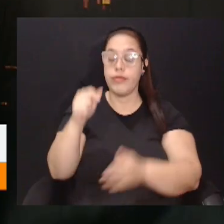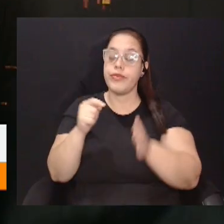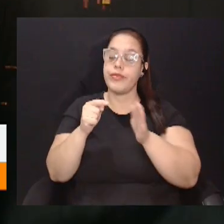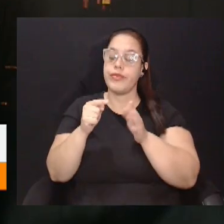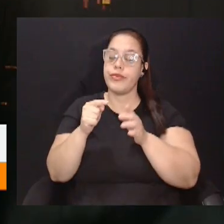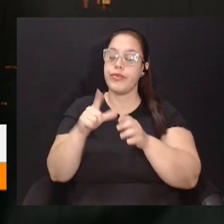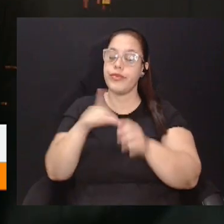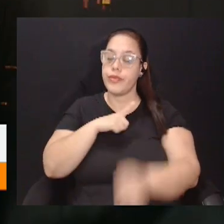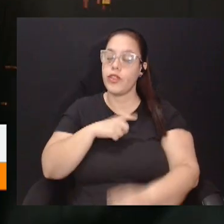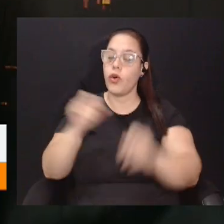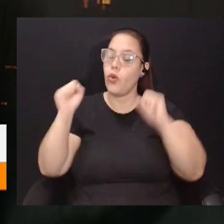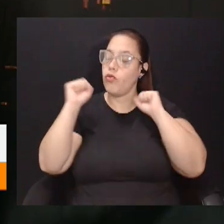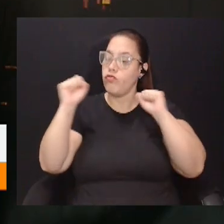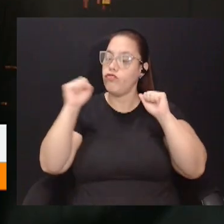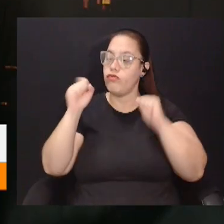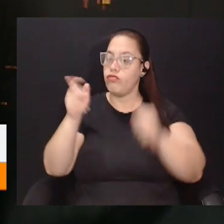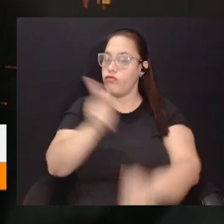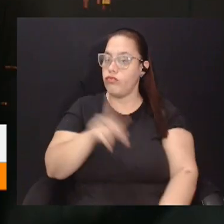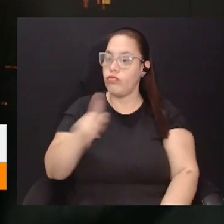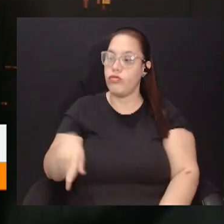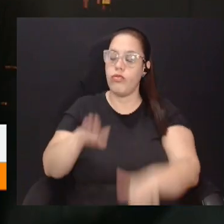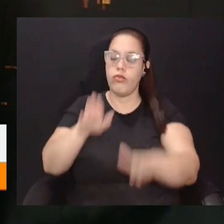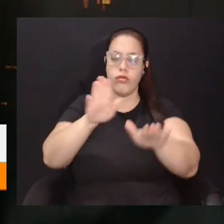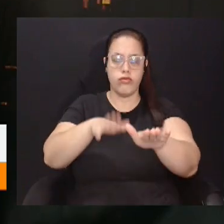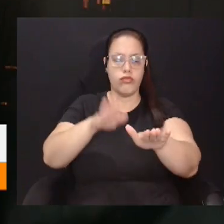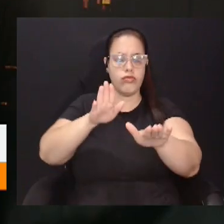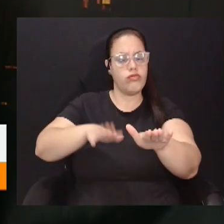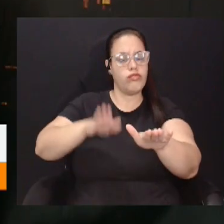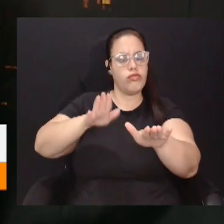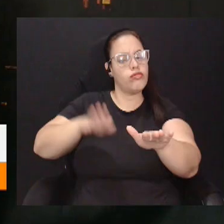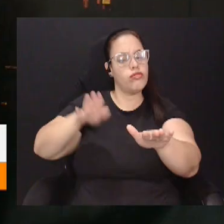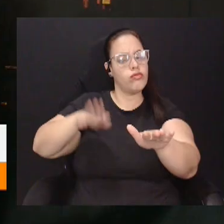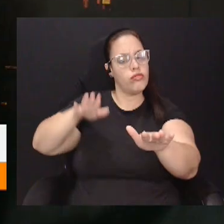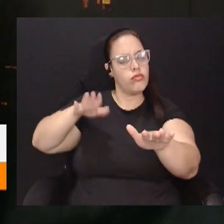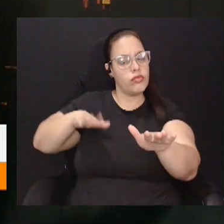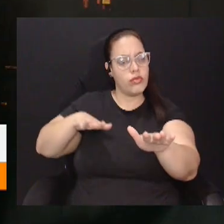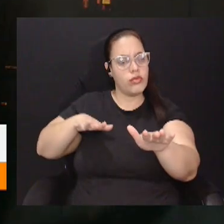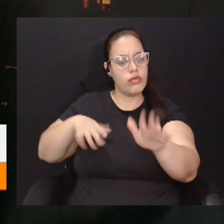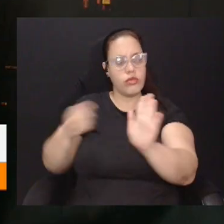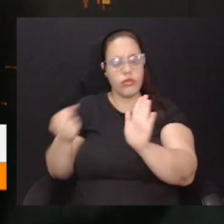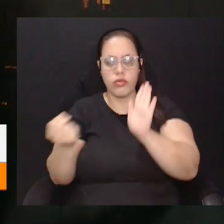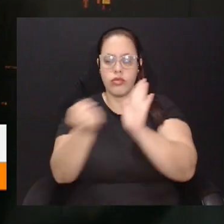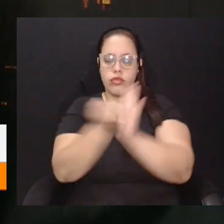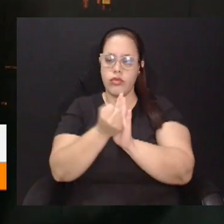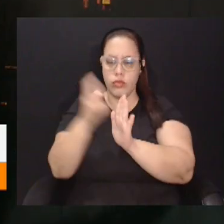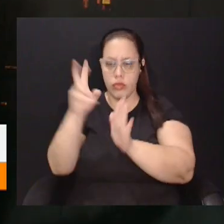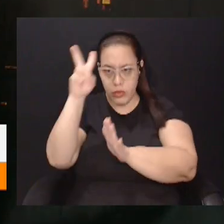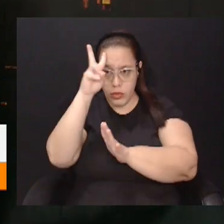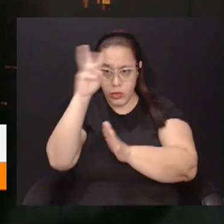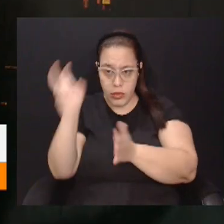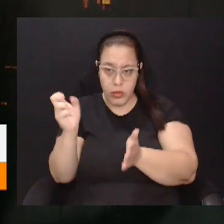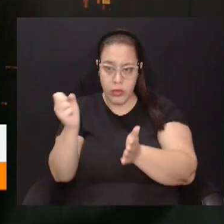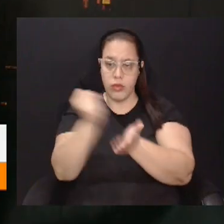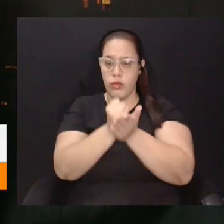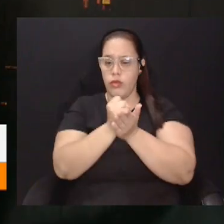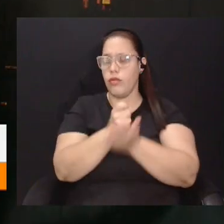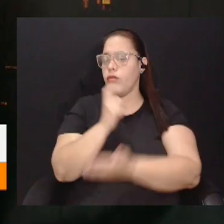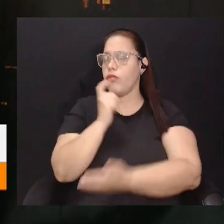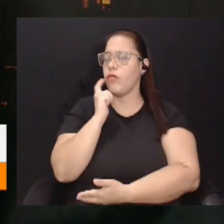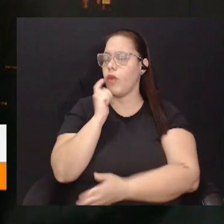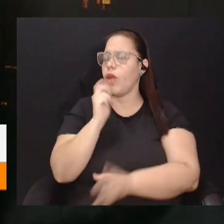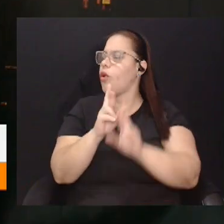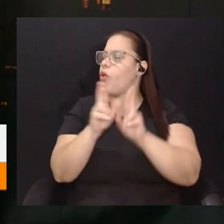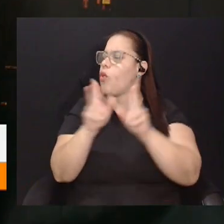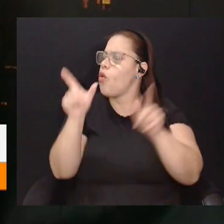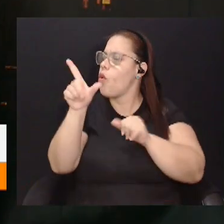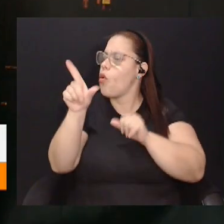né, professor, as profissões, os rituais simbólicos, né, são diferentes formas